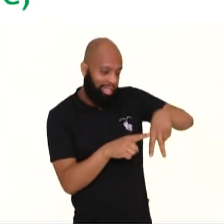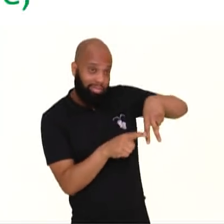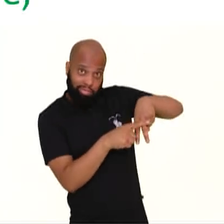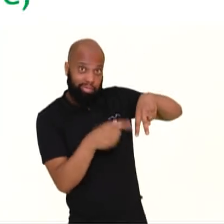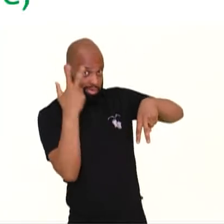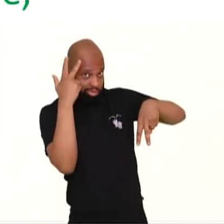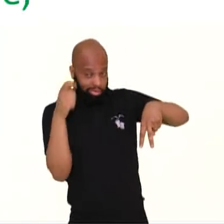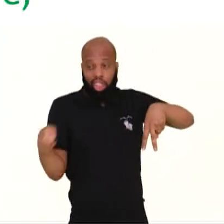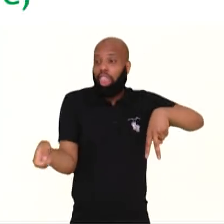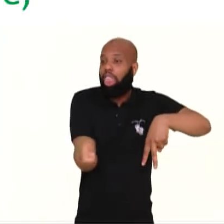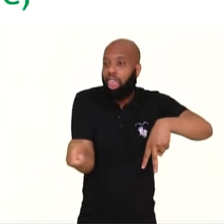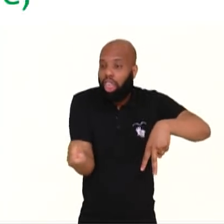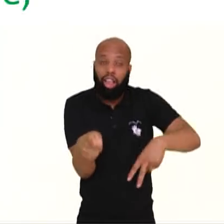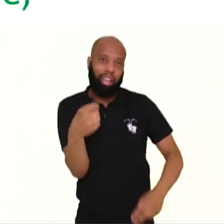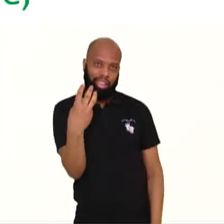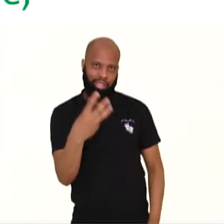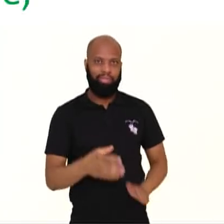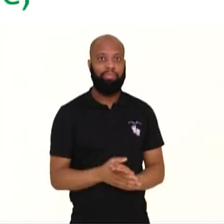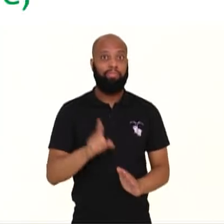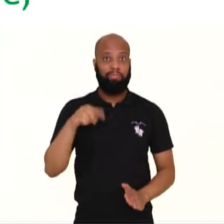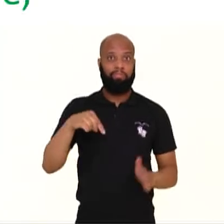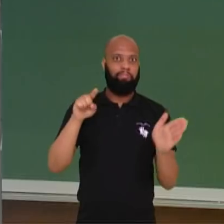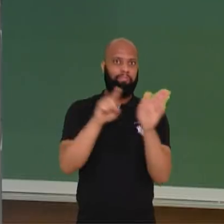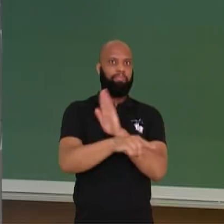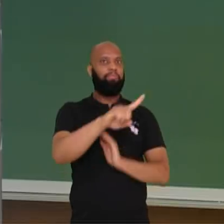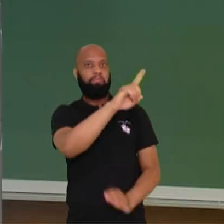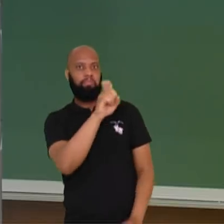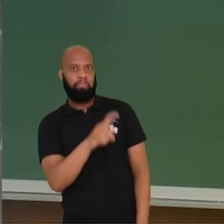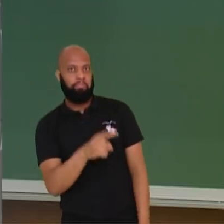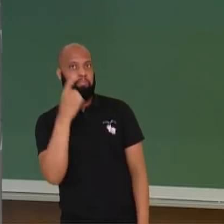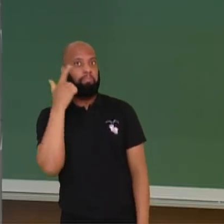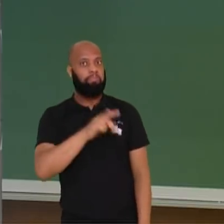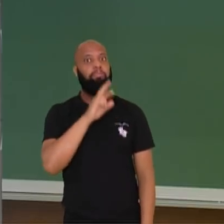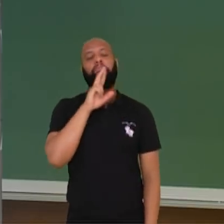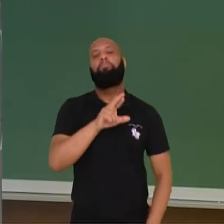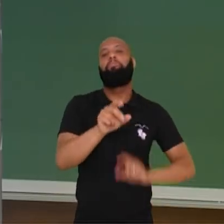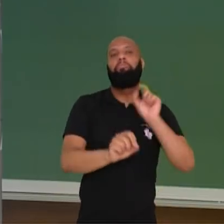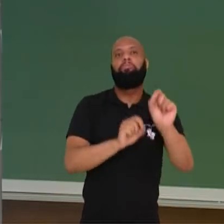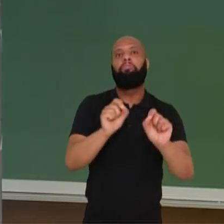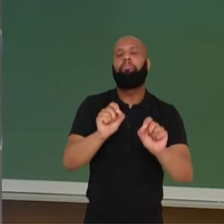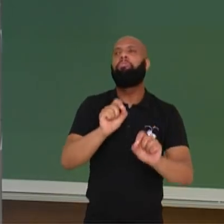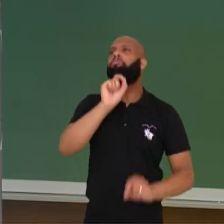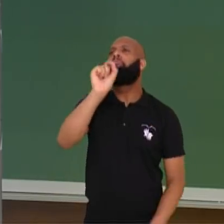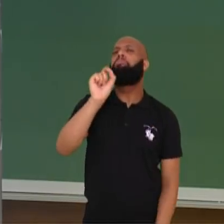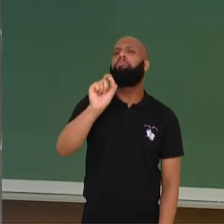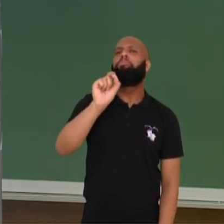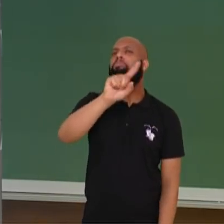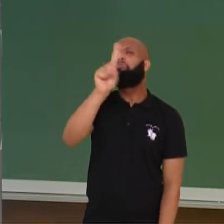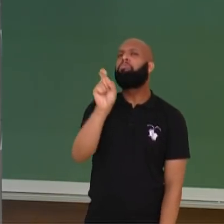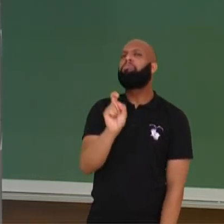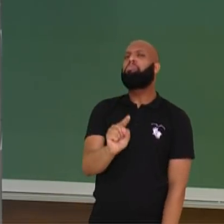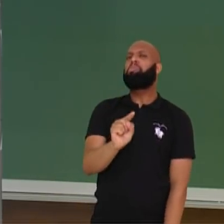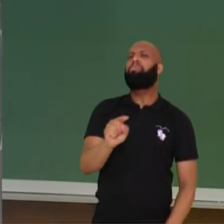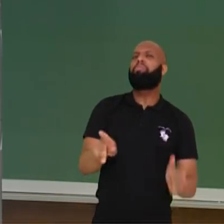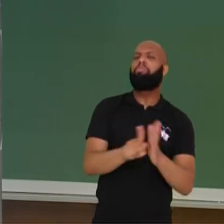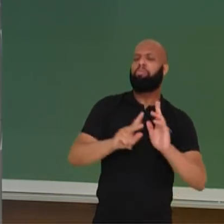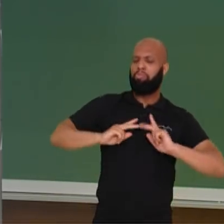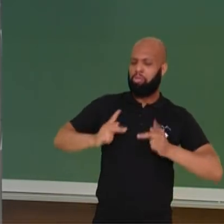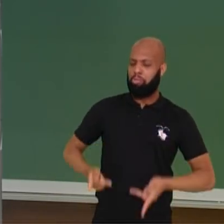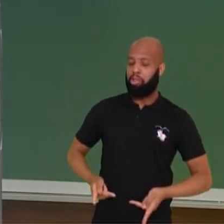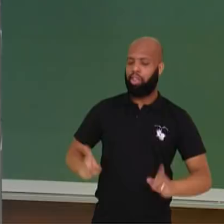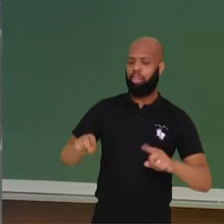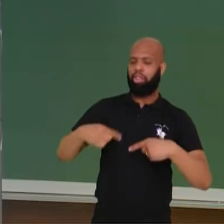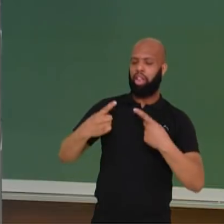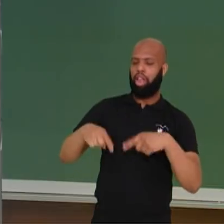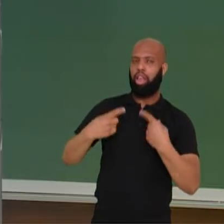bem, este enigma da esfinge responde à questão o que é o ser humano, o desafio para nós